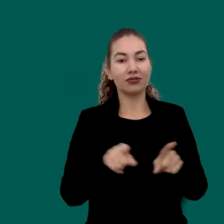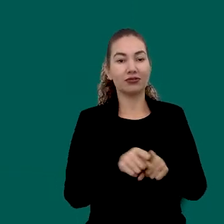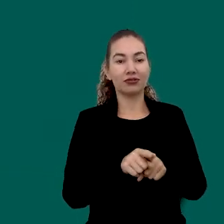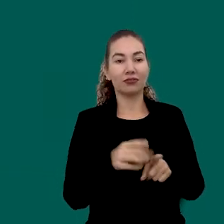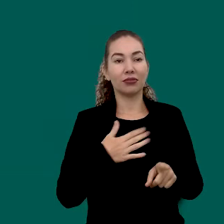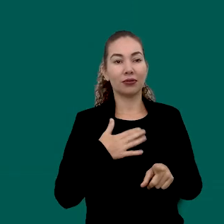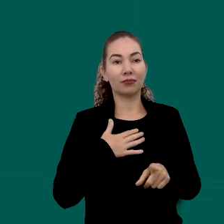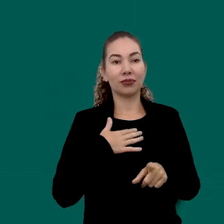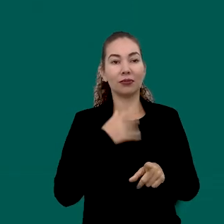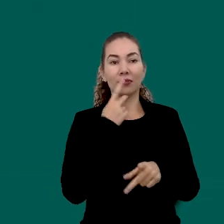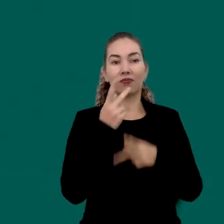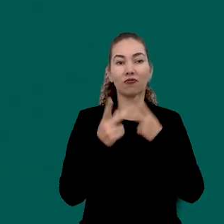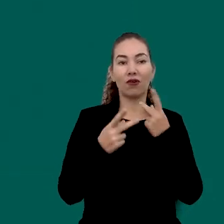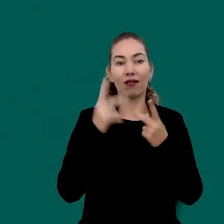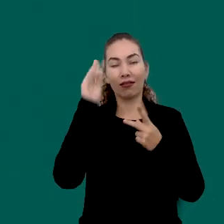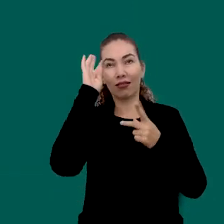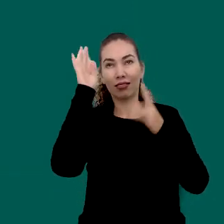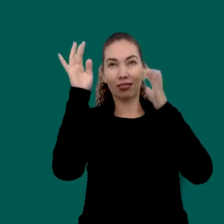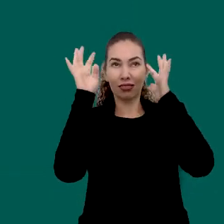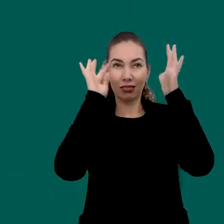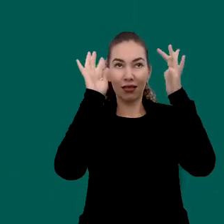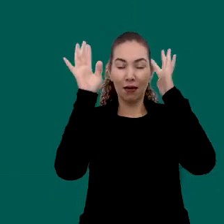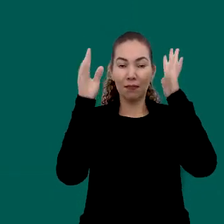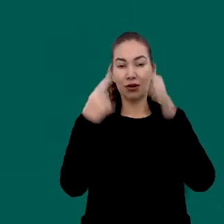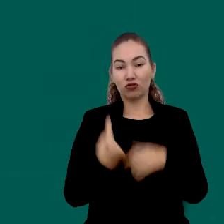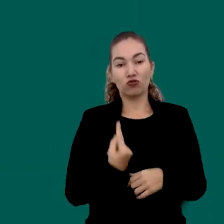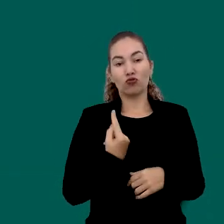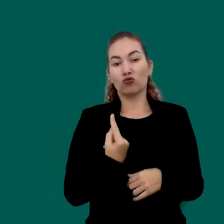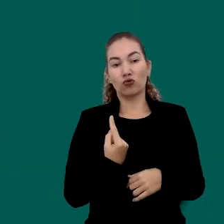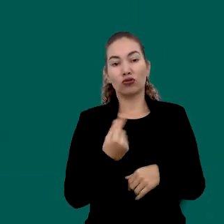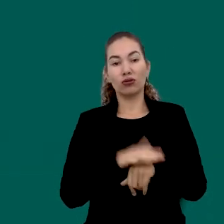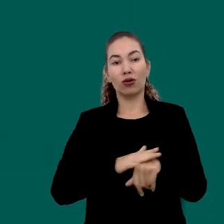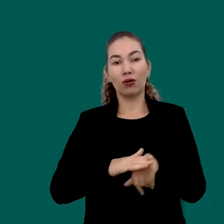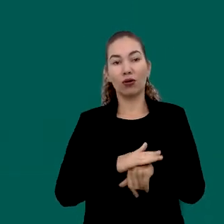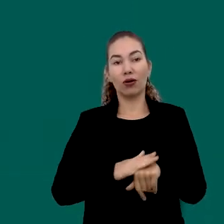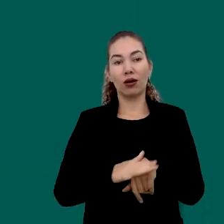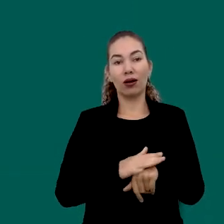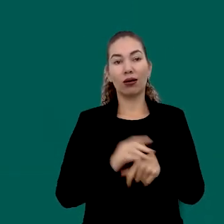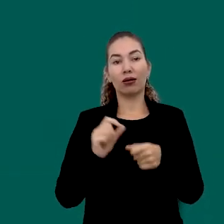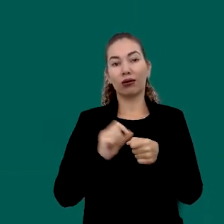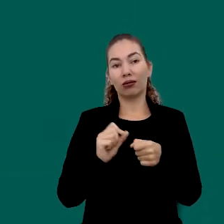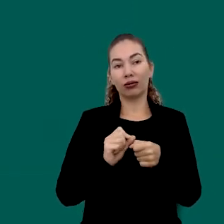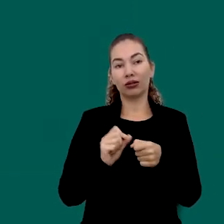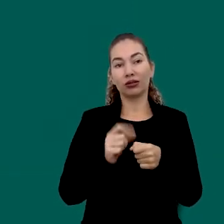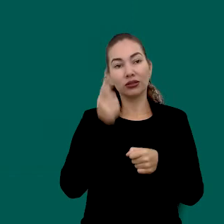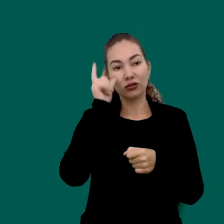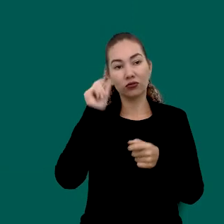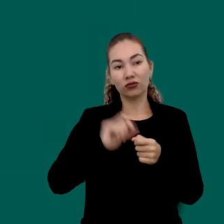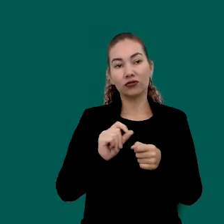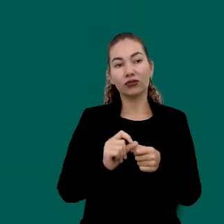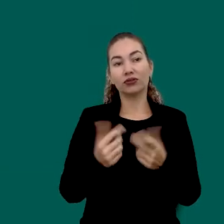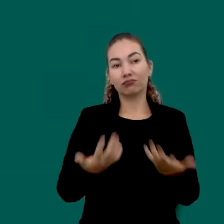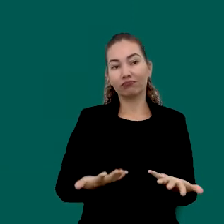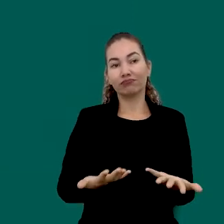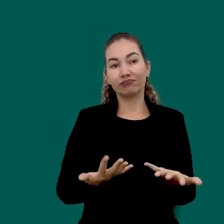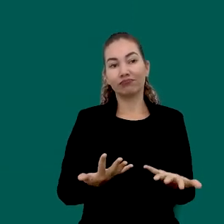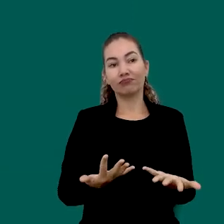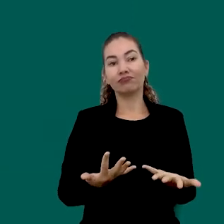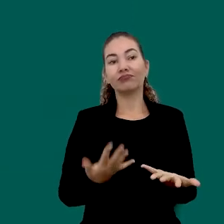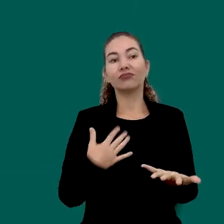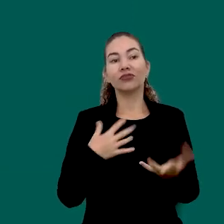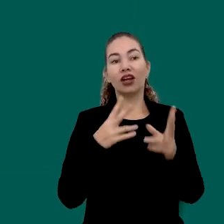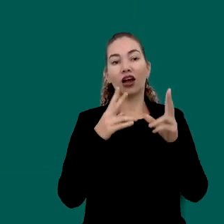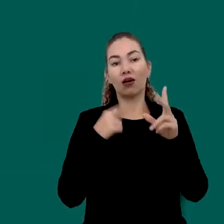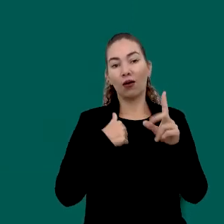não, mas eu consigo fazer melhor. Para mim, eu ficava falando no offline, eu mesmo conversando comigo e, não, eu